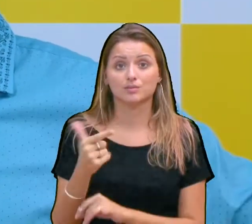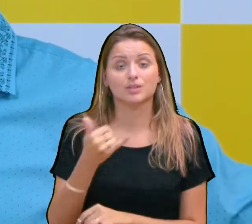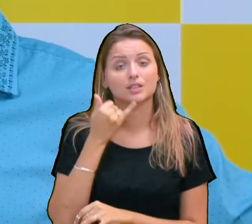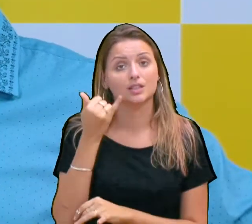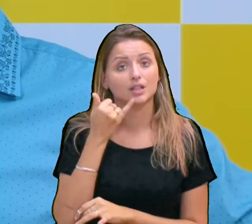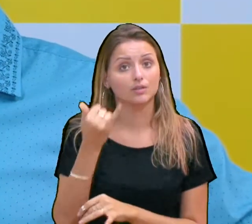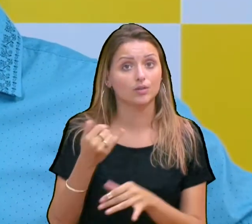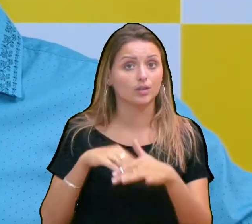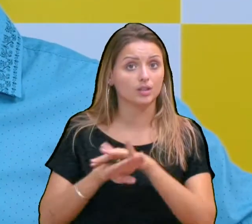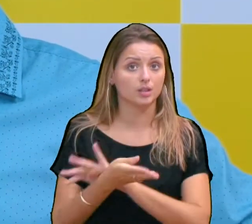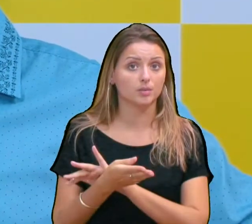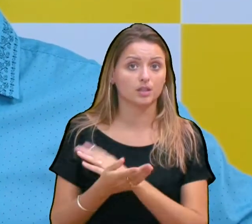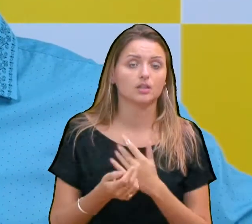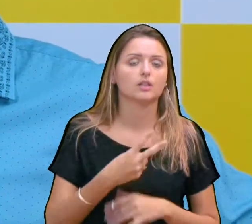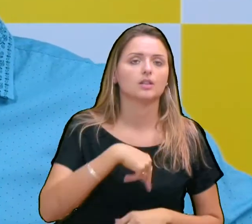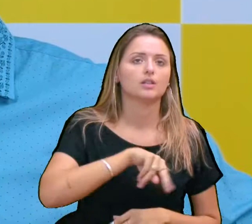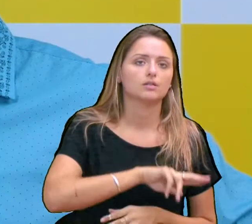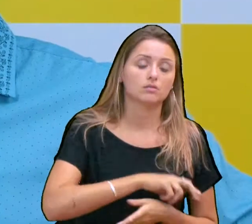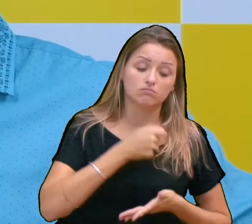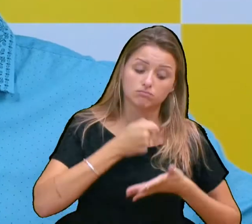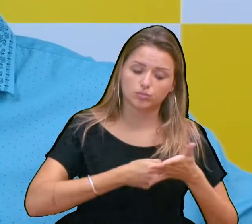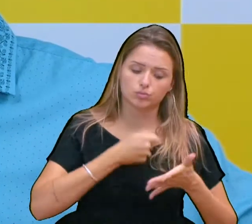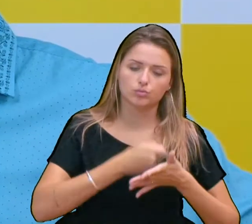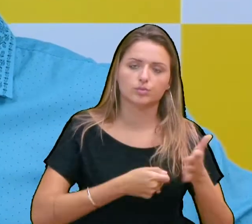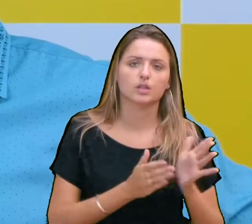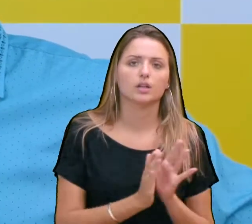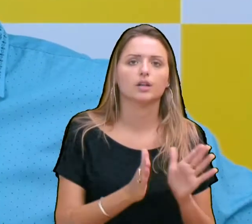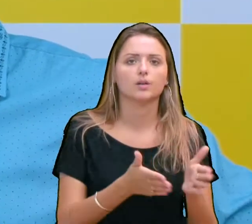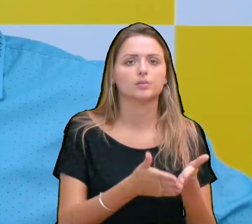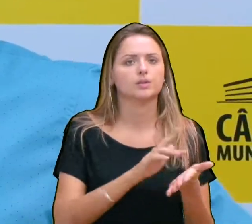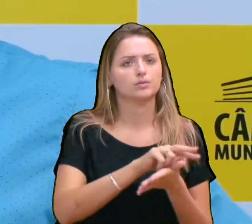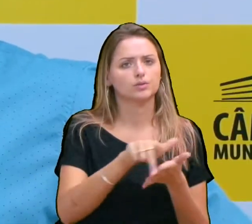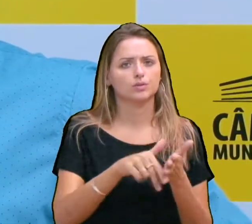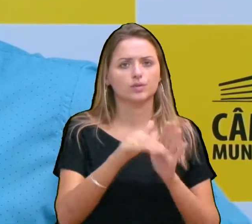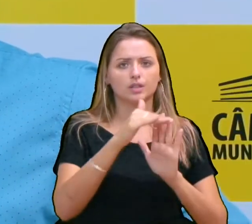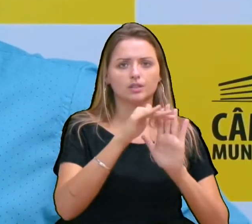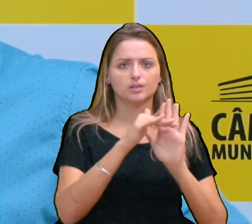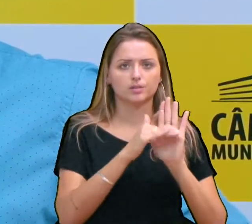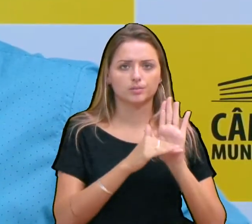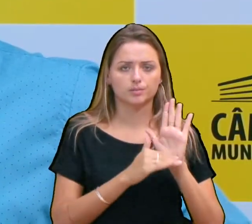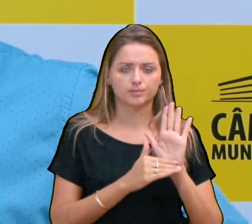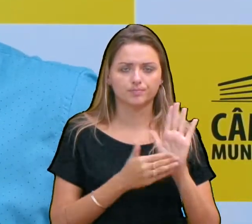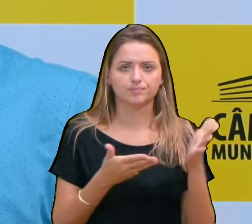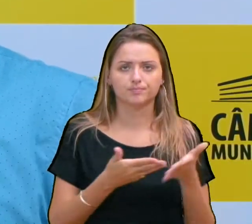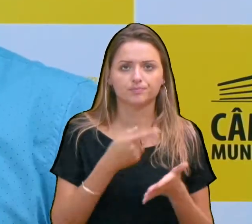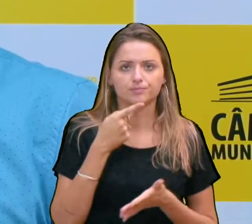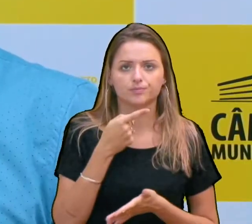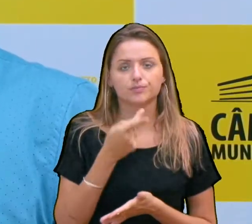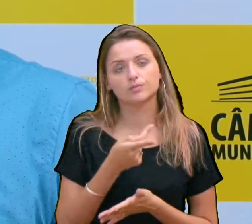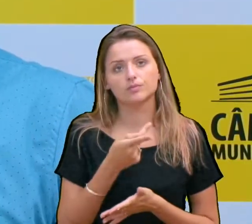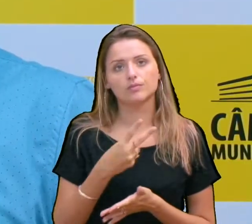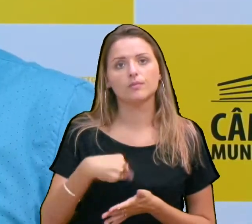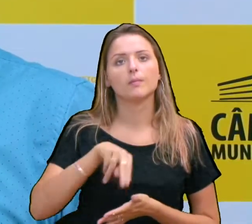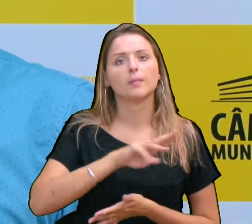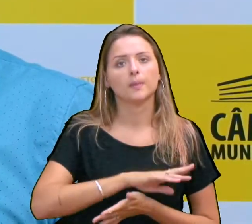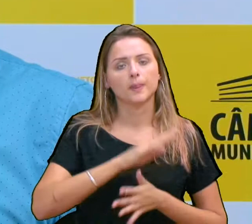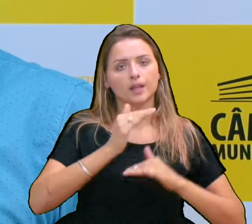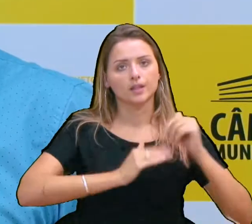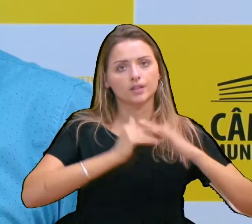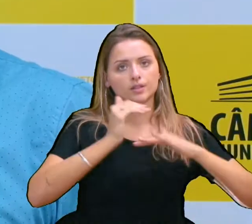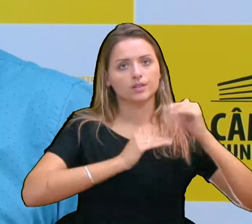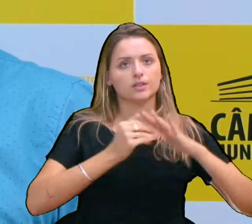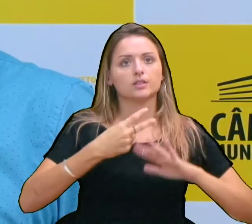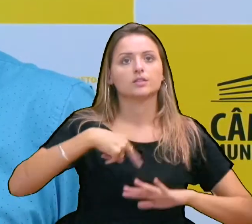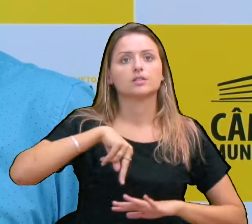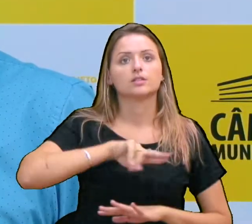adequada? Então, a gente vai trabalhar forte, a comissão, entre vários assuntos que foram relatados, para que construtivamente,